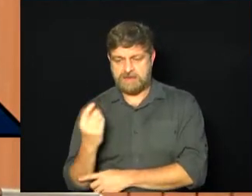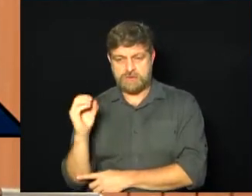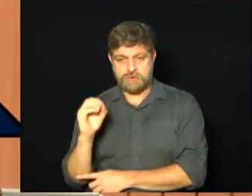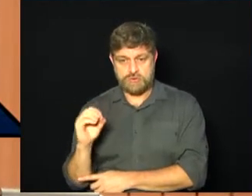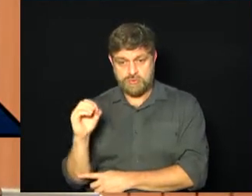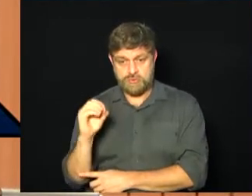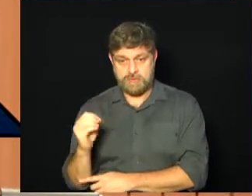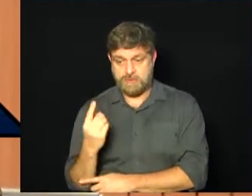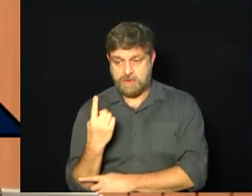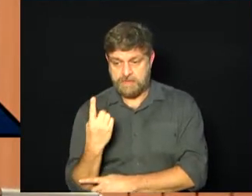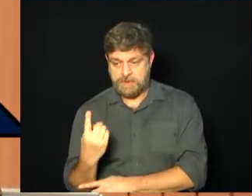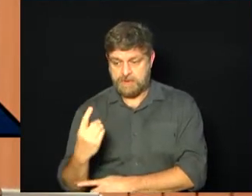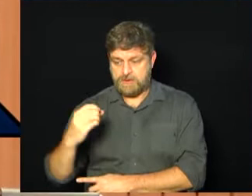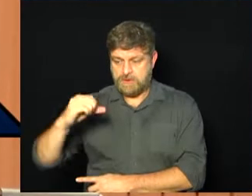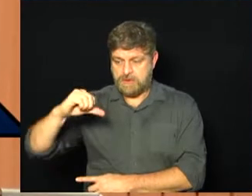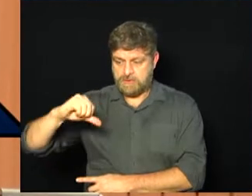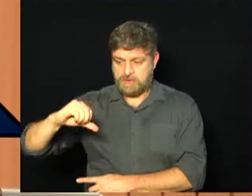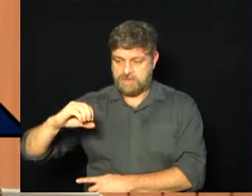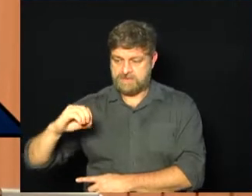1901, né?